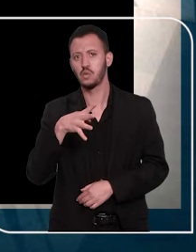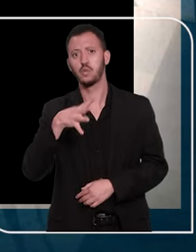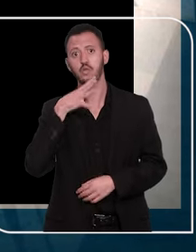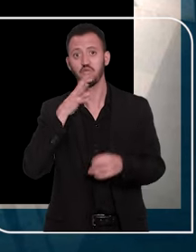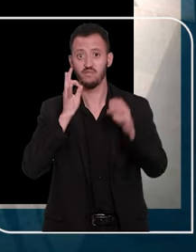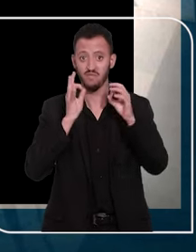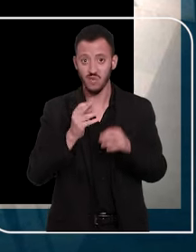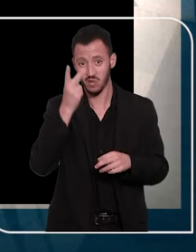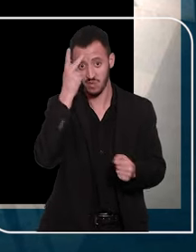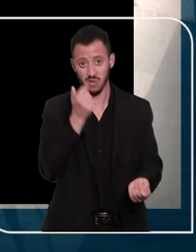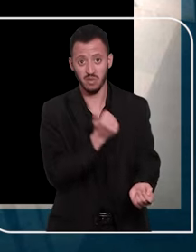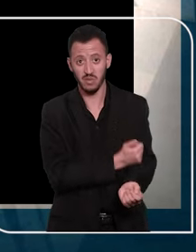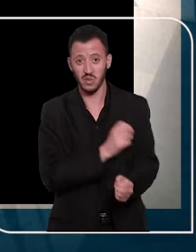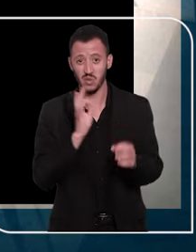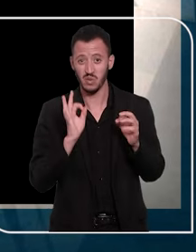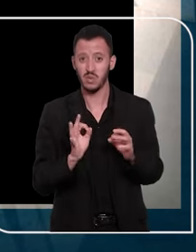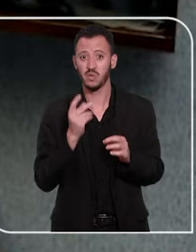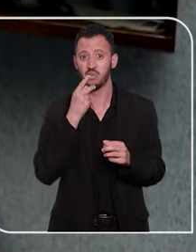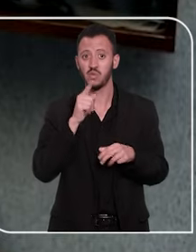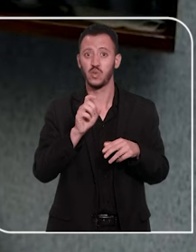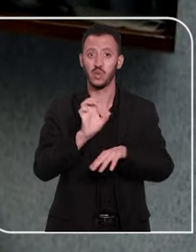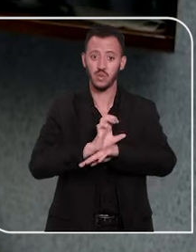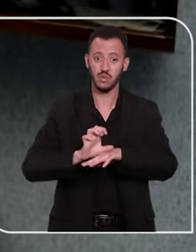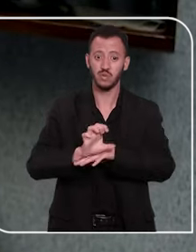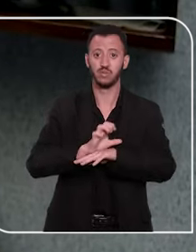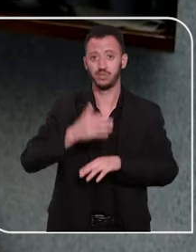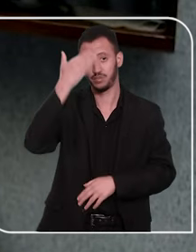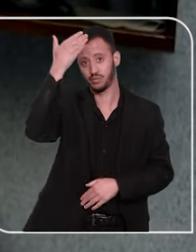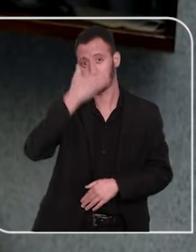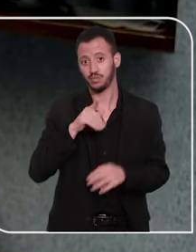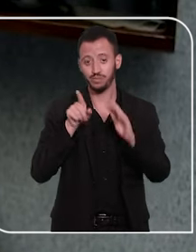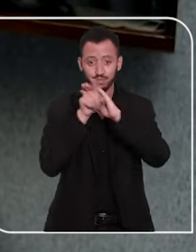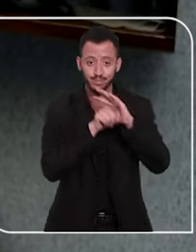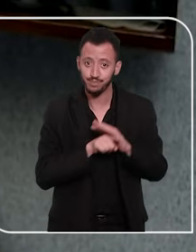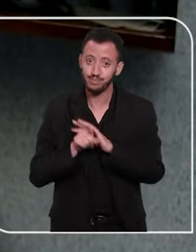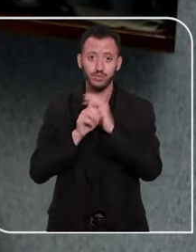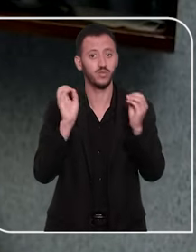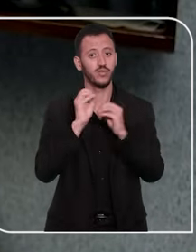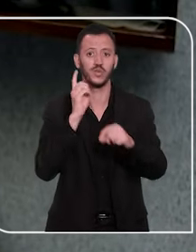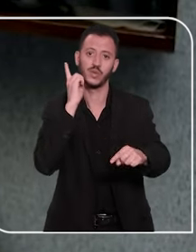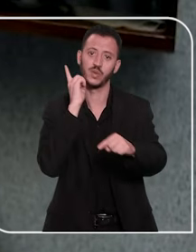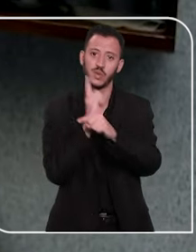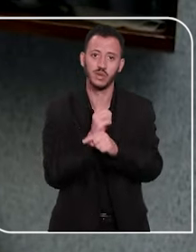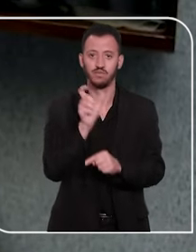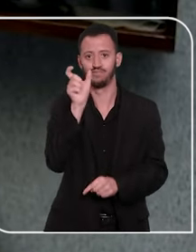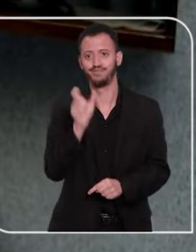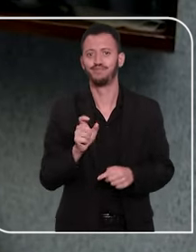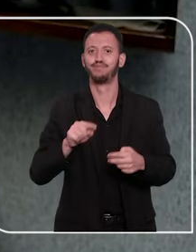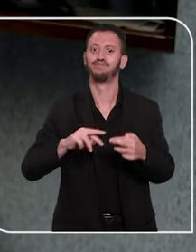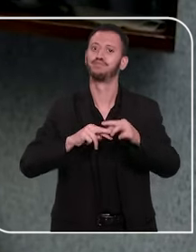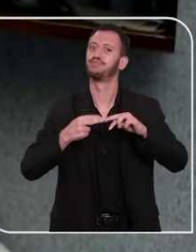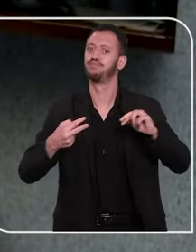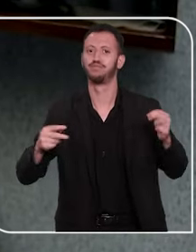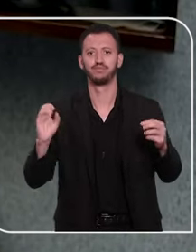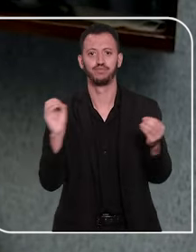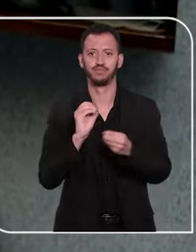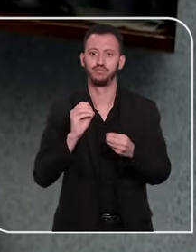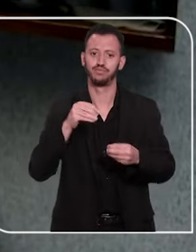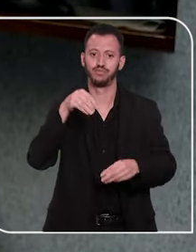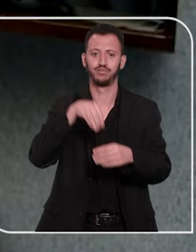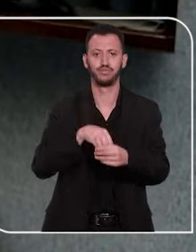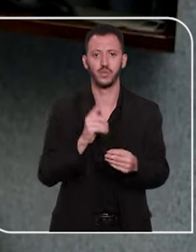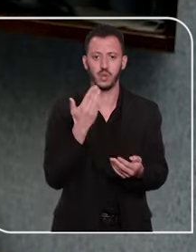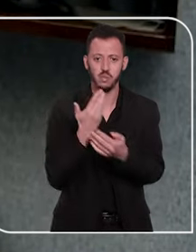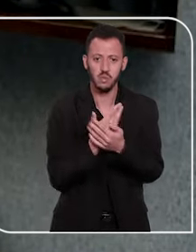fundamento em reconhecimentos viciados e desconstituído de prova pericial que não identificou o perfil genético do